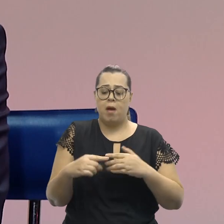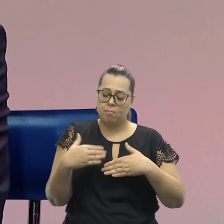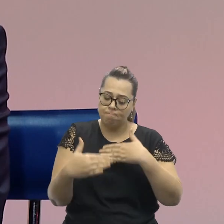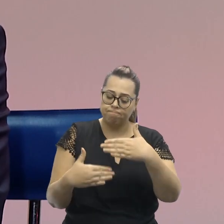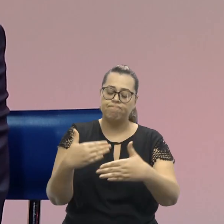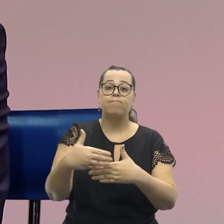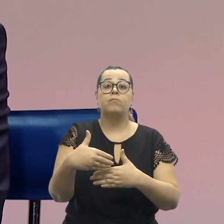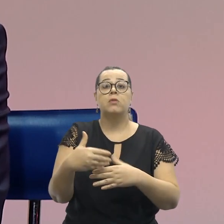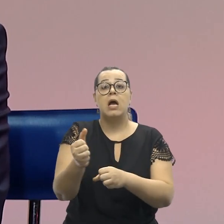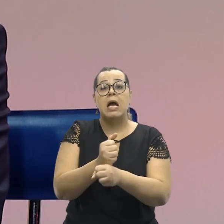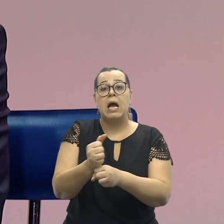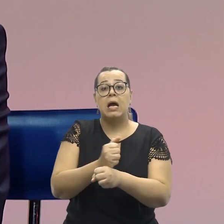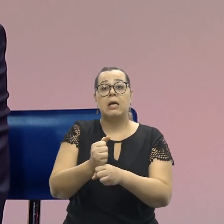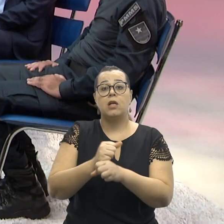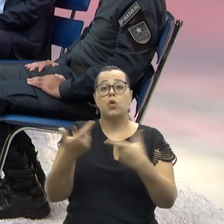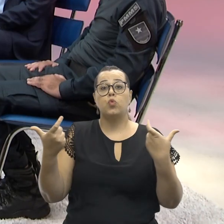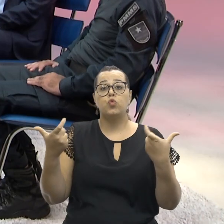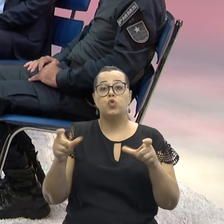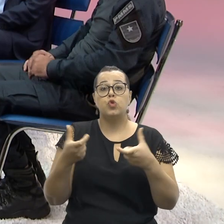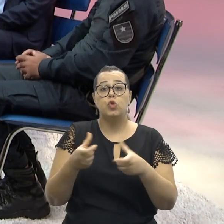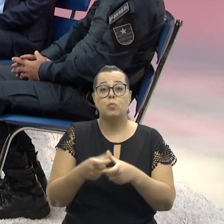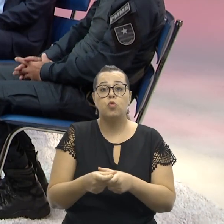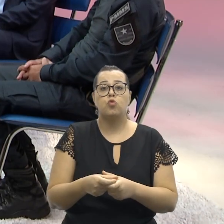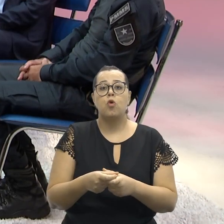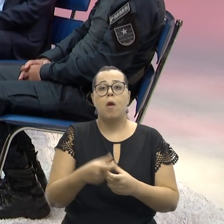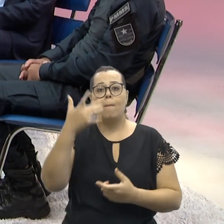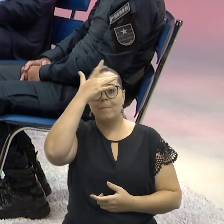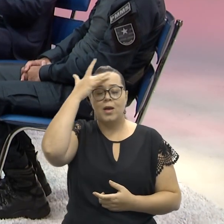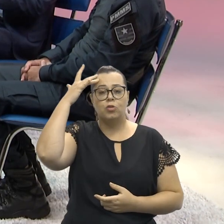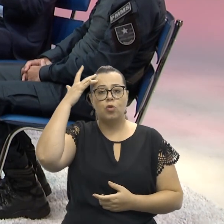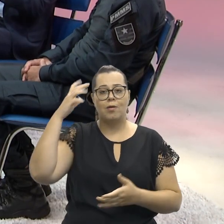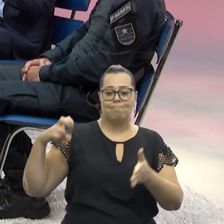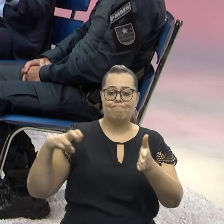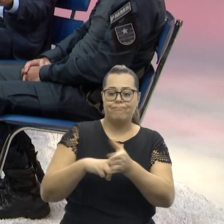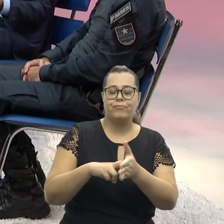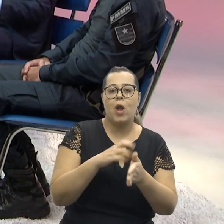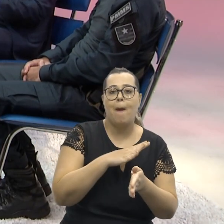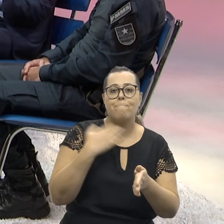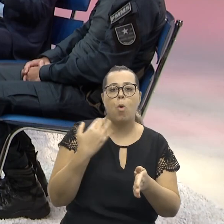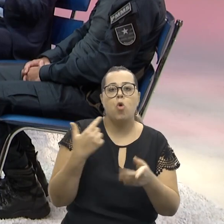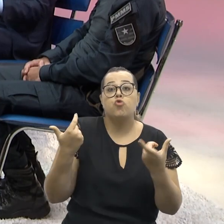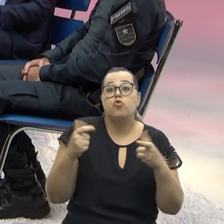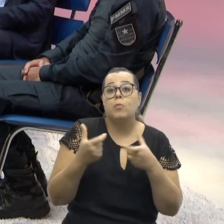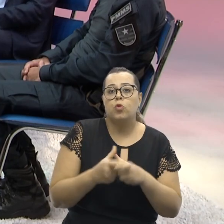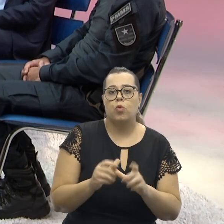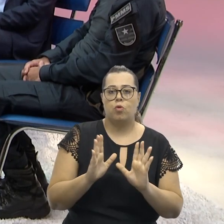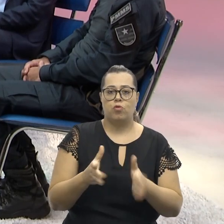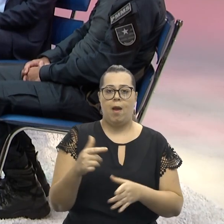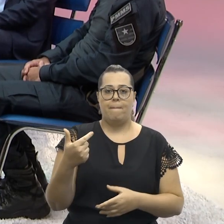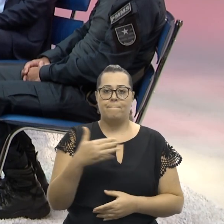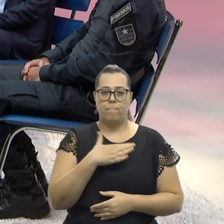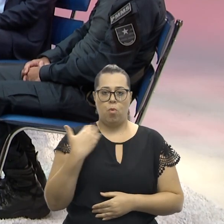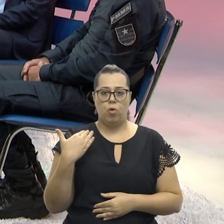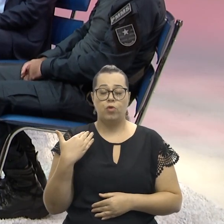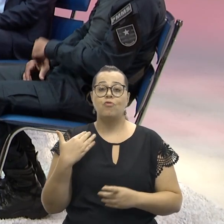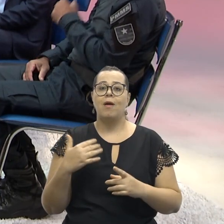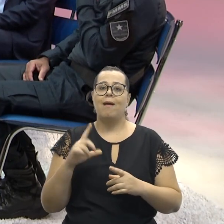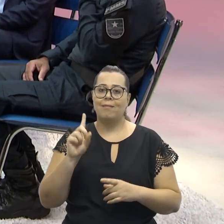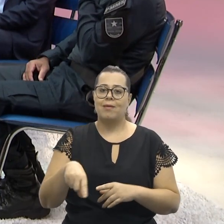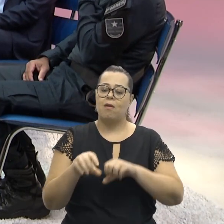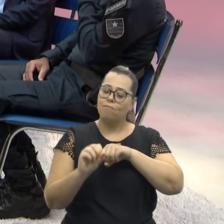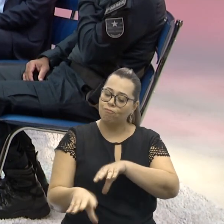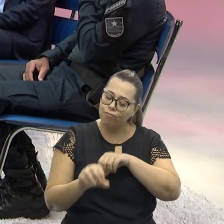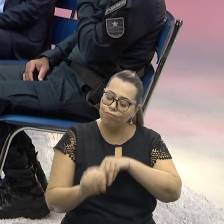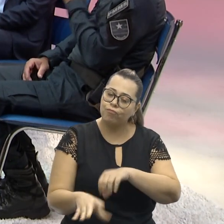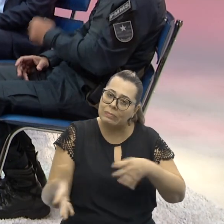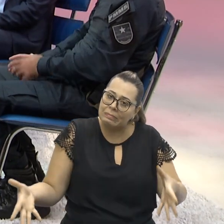longo desses anos, diminuído as vítimas fatais do trânsito, graças a um trabalho que envolve esses três segmentos, que é a questão da educação,